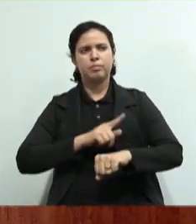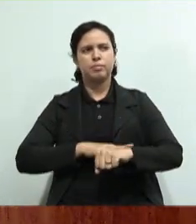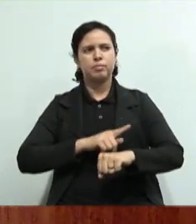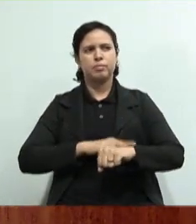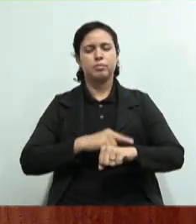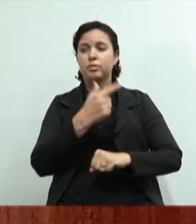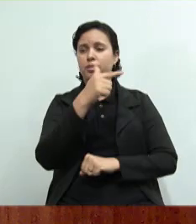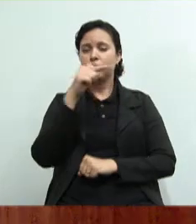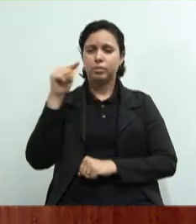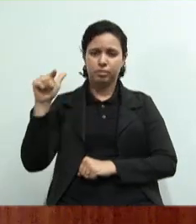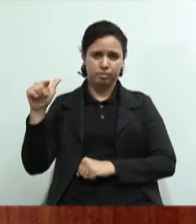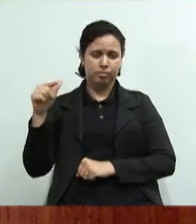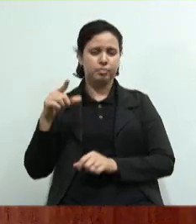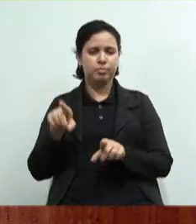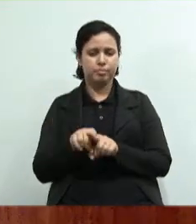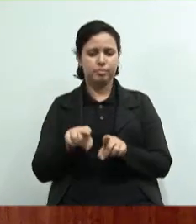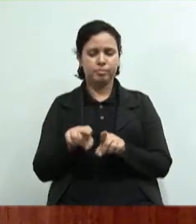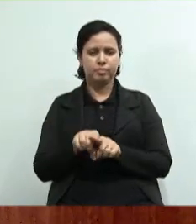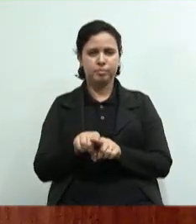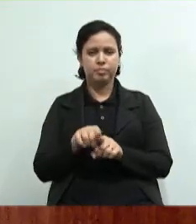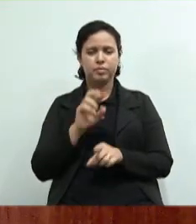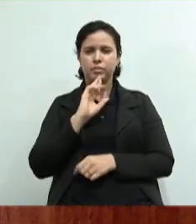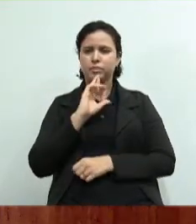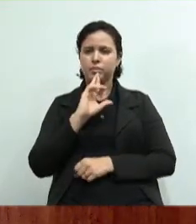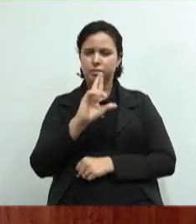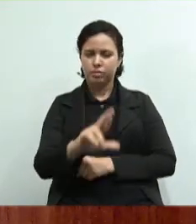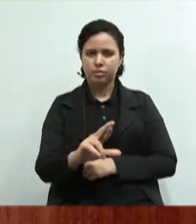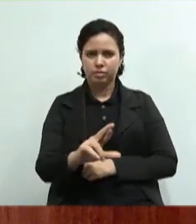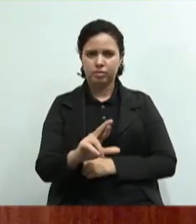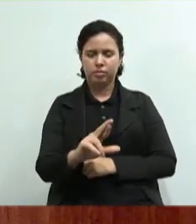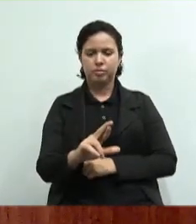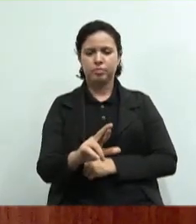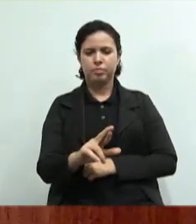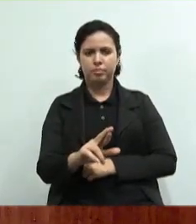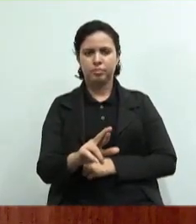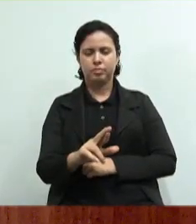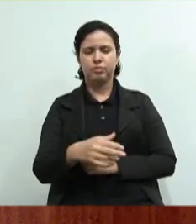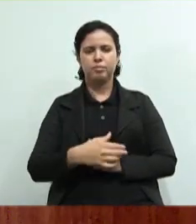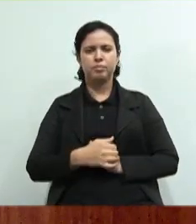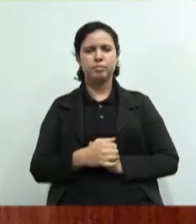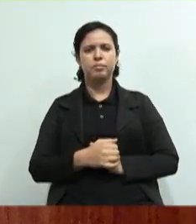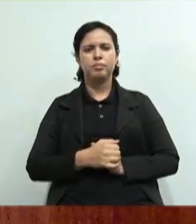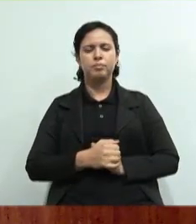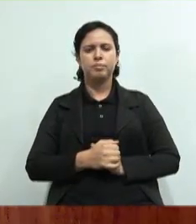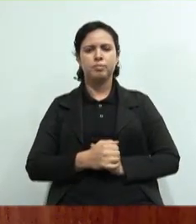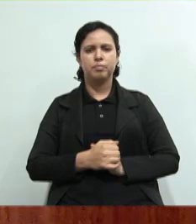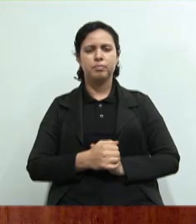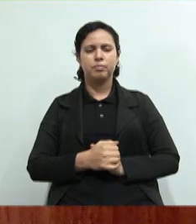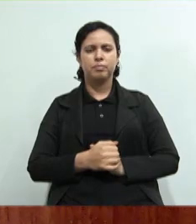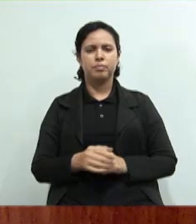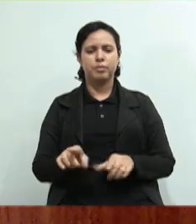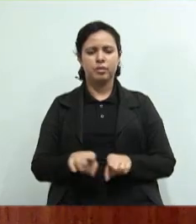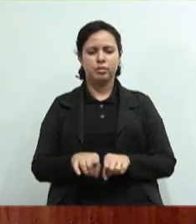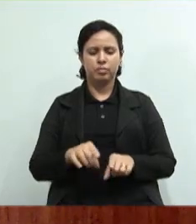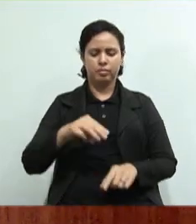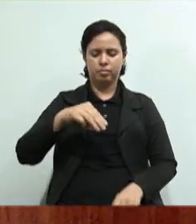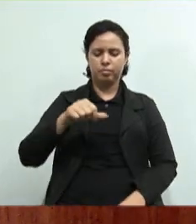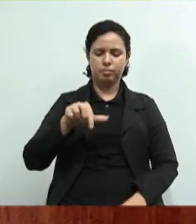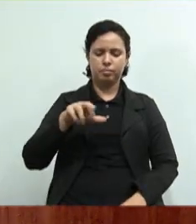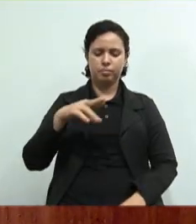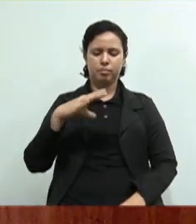entre outras coisas. Essa é a resposta da Naíse. Mais uma participação do Marco